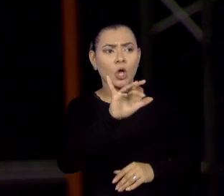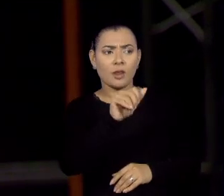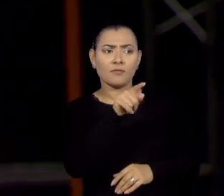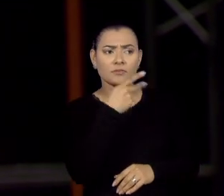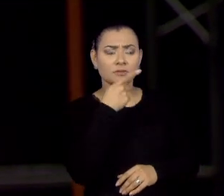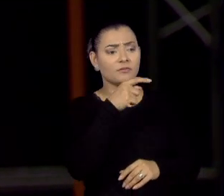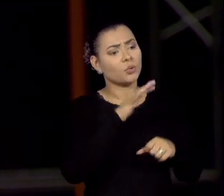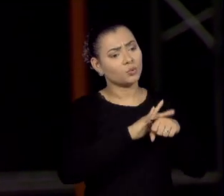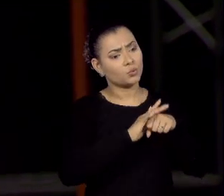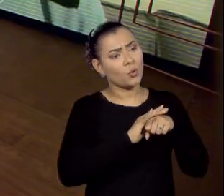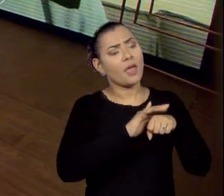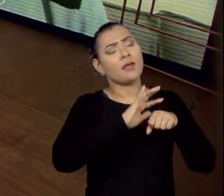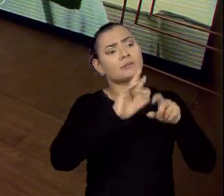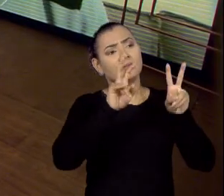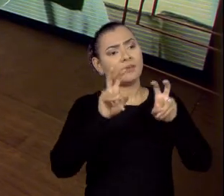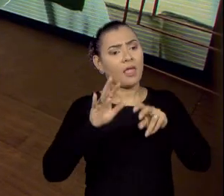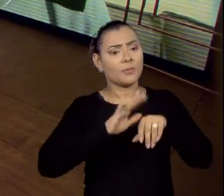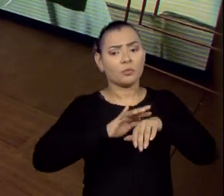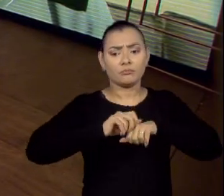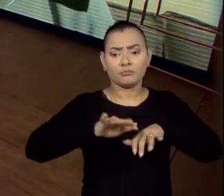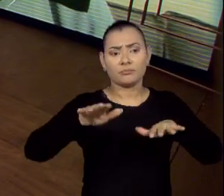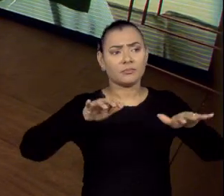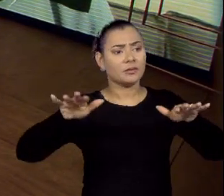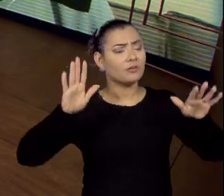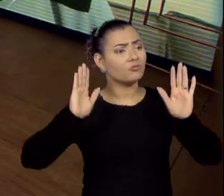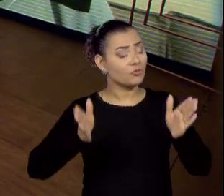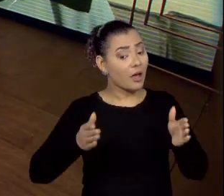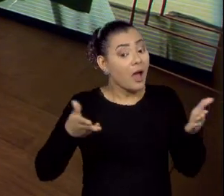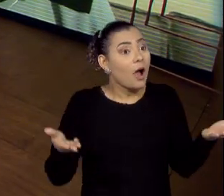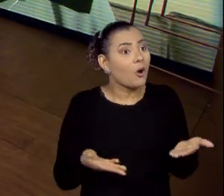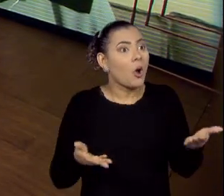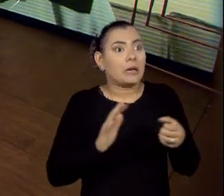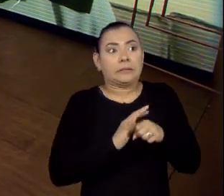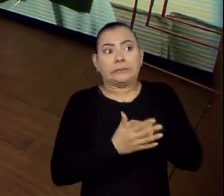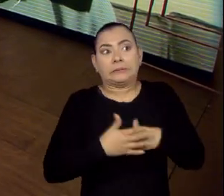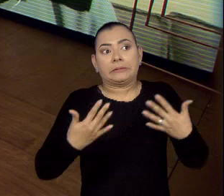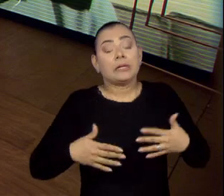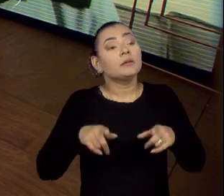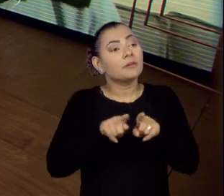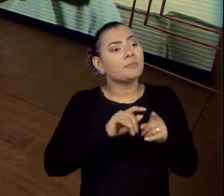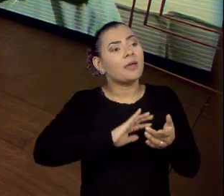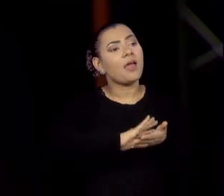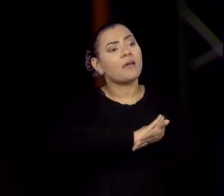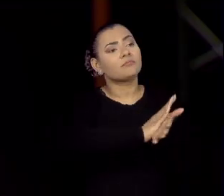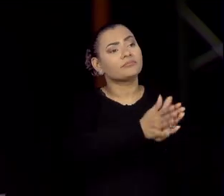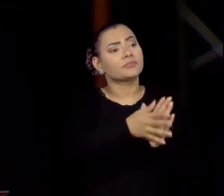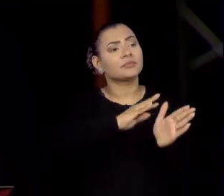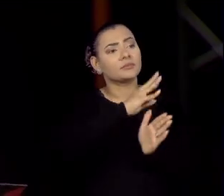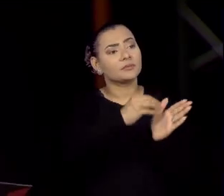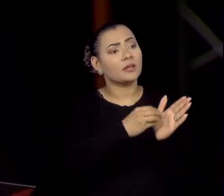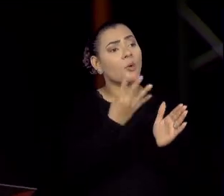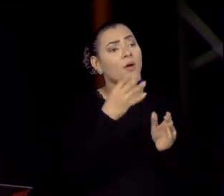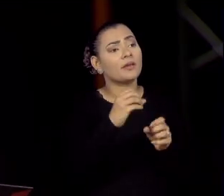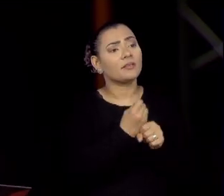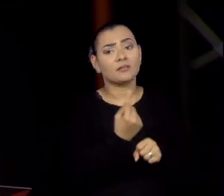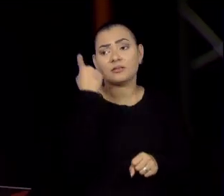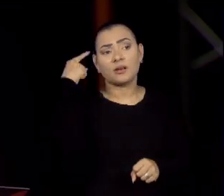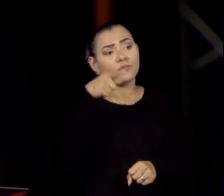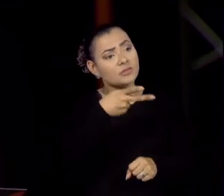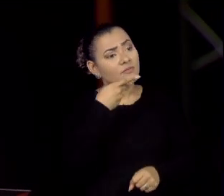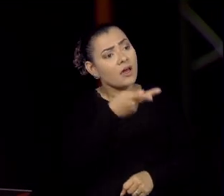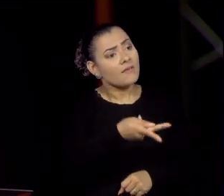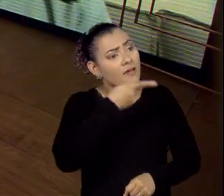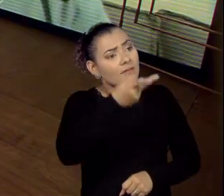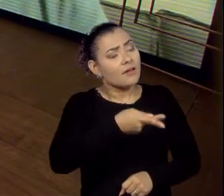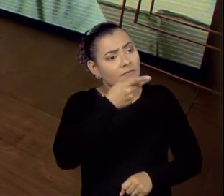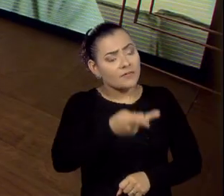e epidemias que existem agora e da Amazônia destruída há 40 anos atrás, né? Será que